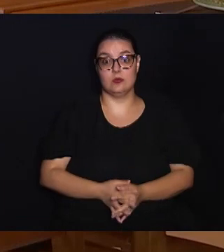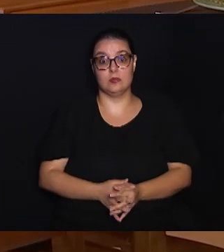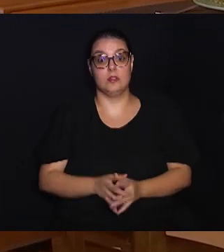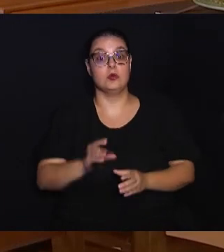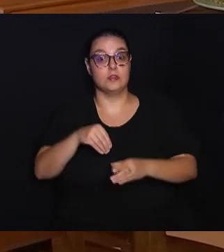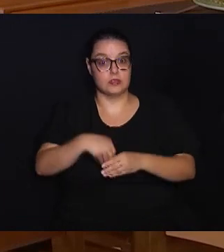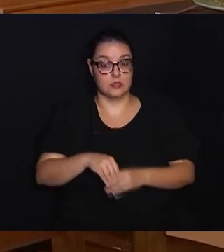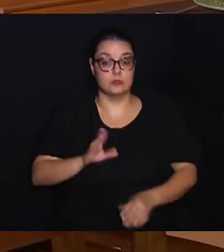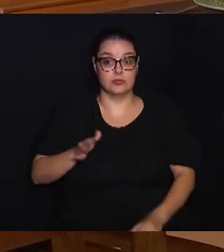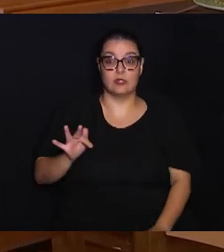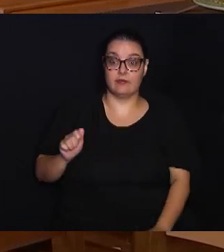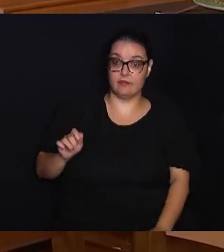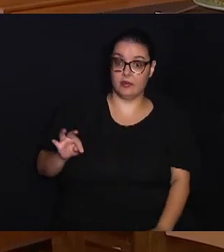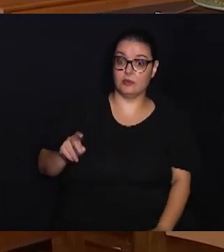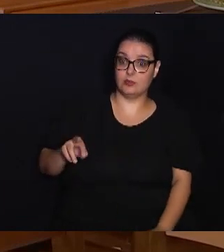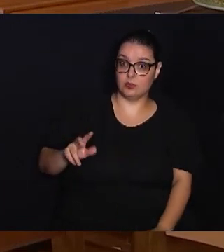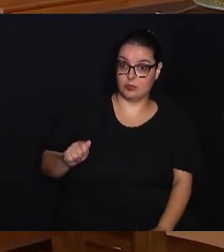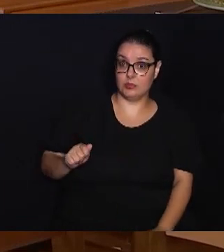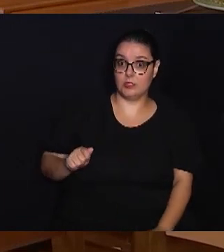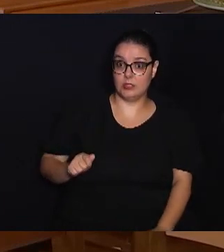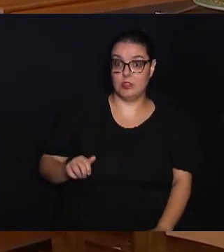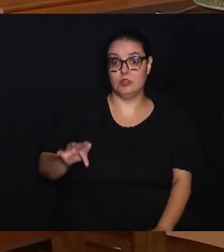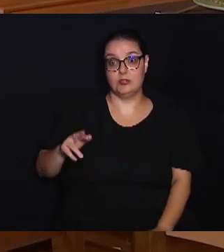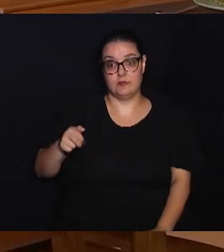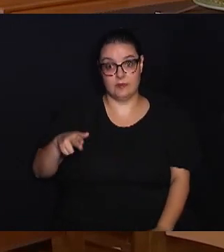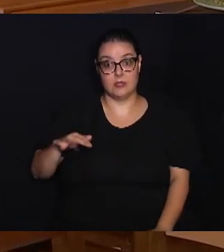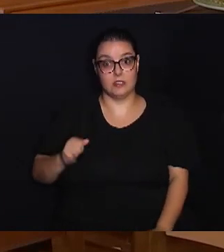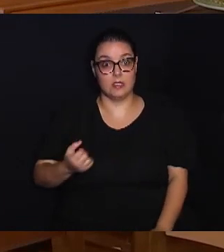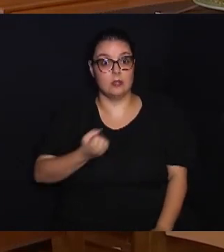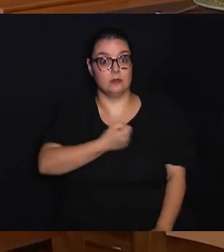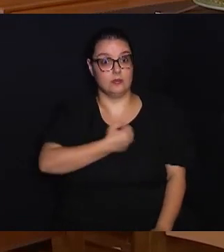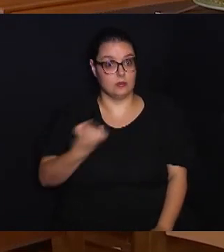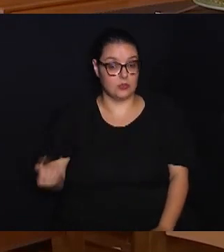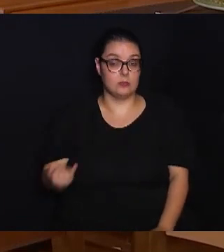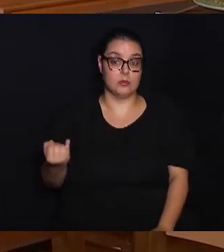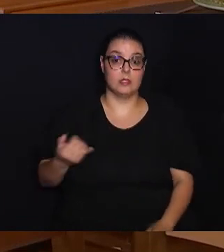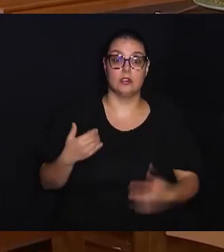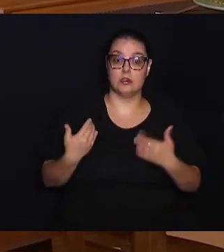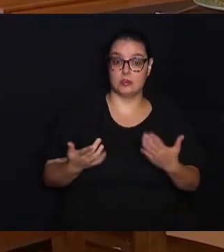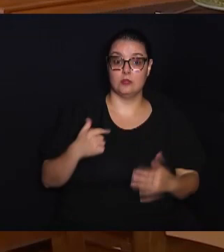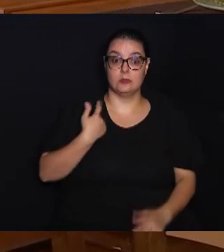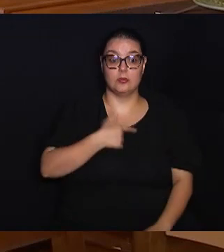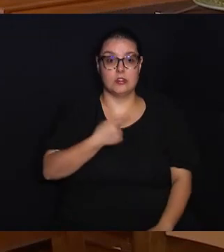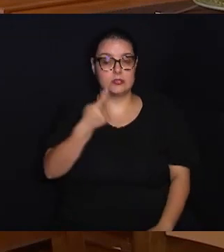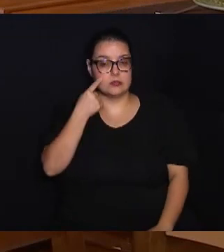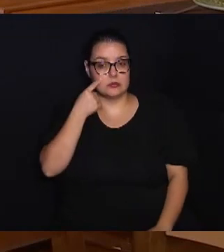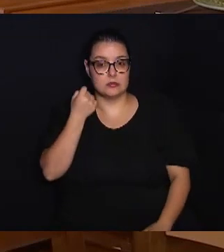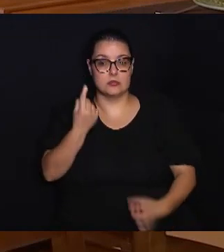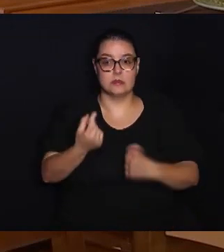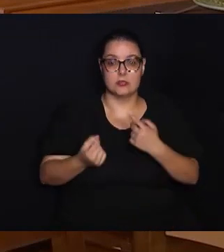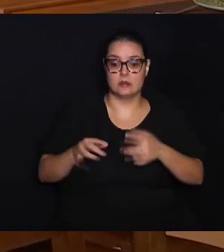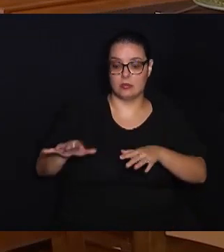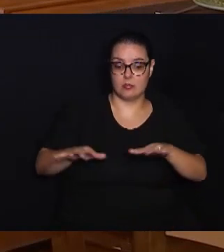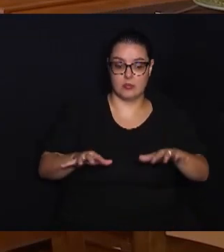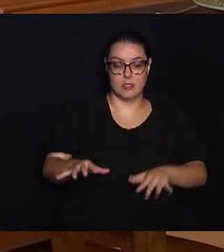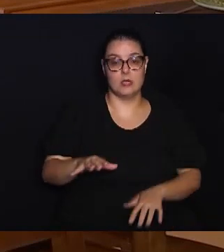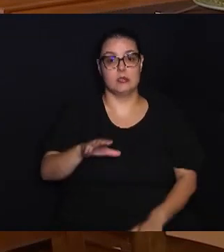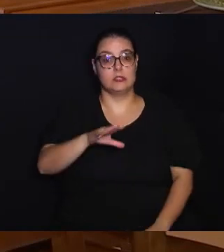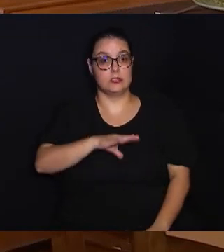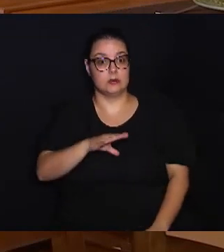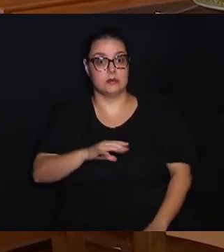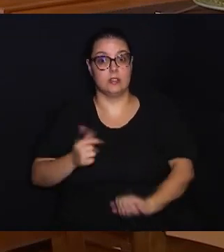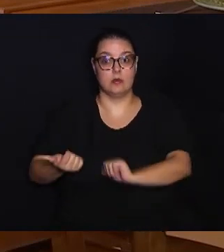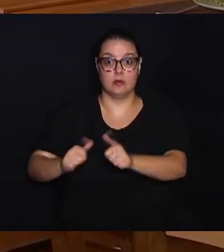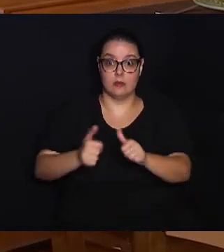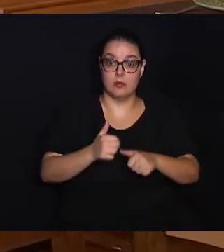mês e dentro do que ela já fatura em termos de franquia é um número expressivo tá então a gente já tá de olho Aí em algumas regiões